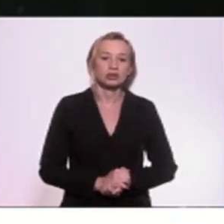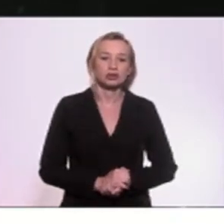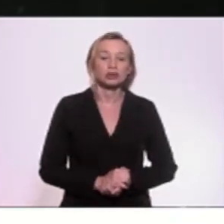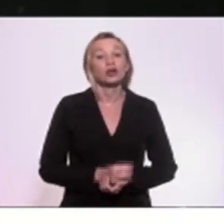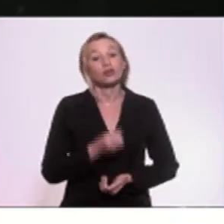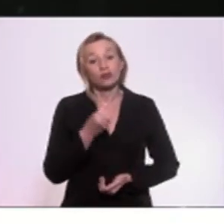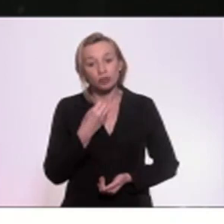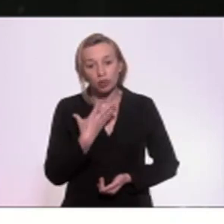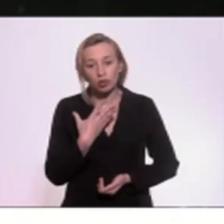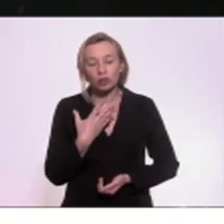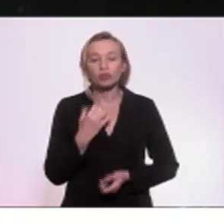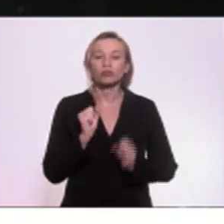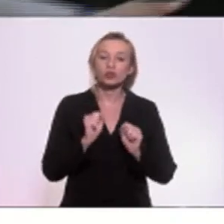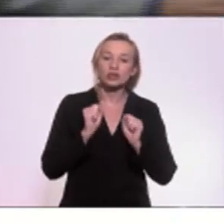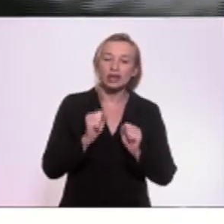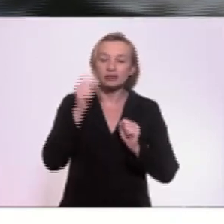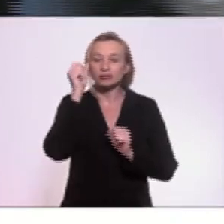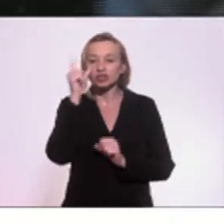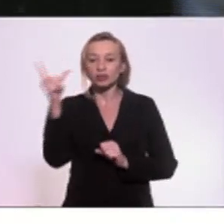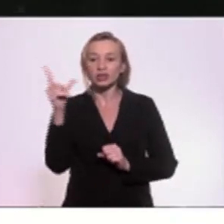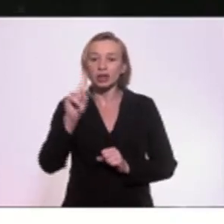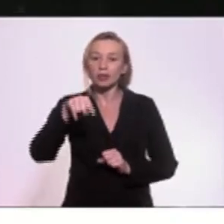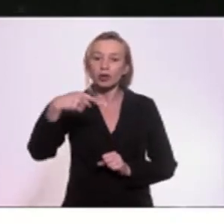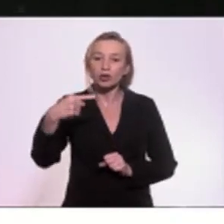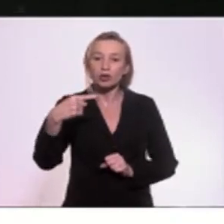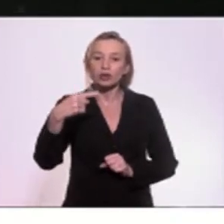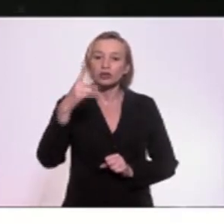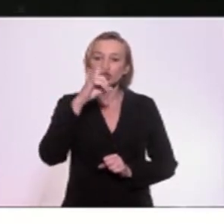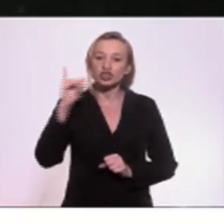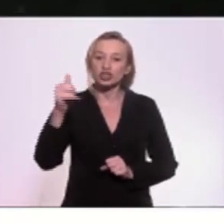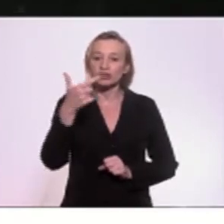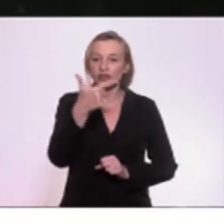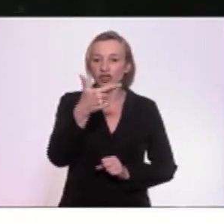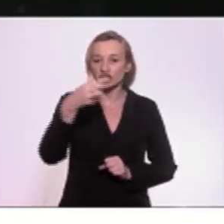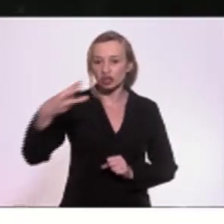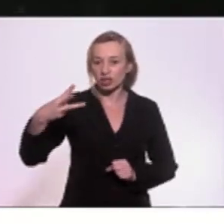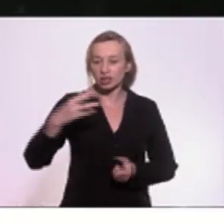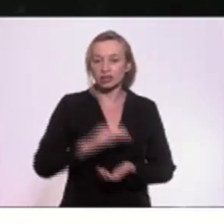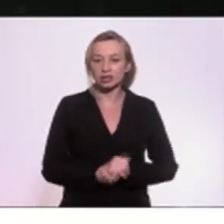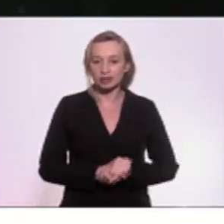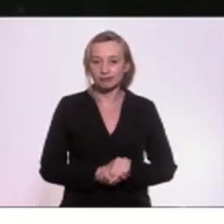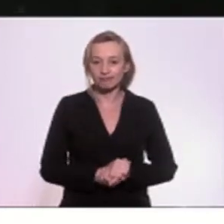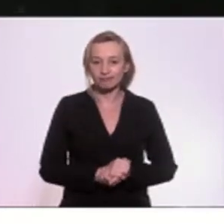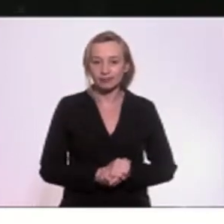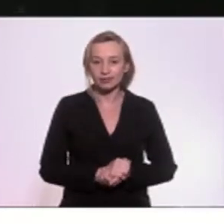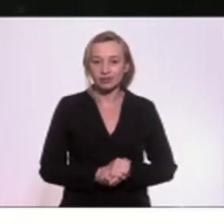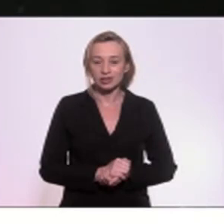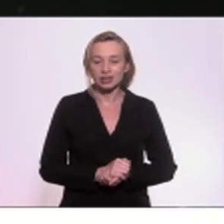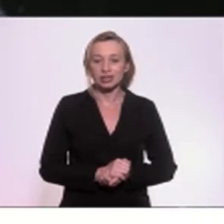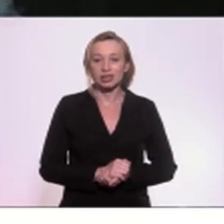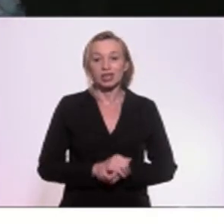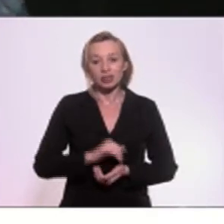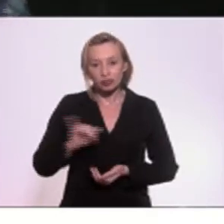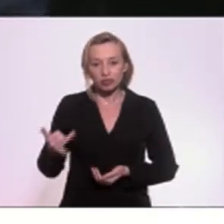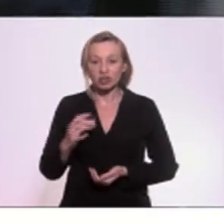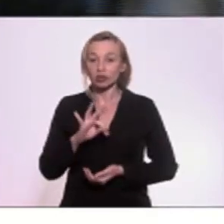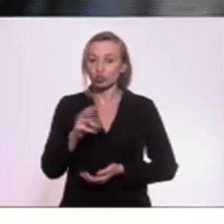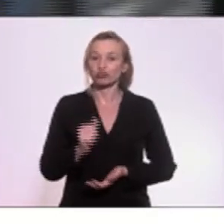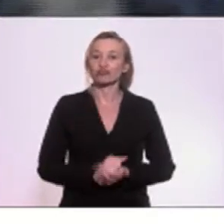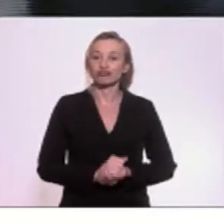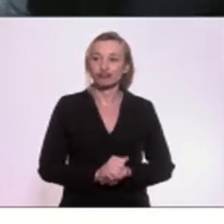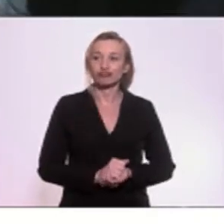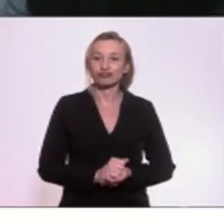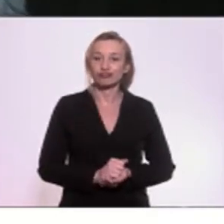Foi bom para que a gente pudesse acordar para o próximo dia 23. Nada tem que tirar proveito de tudo.